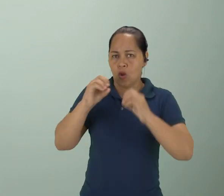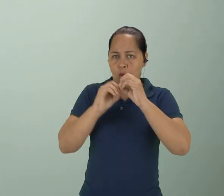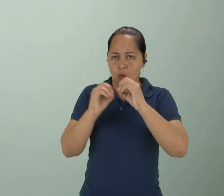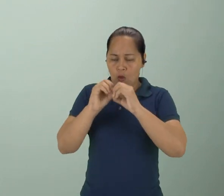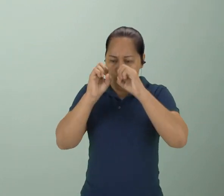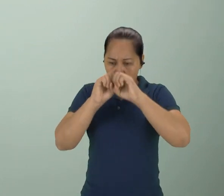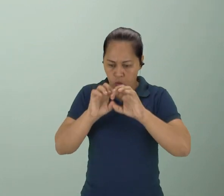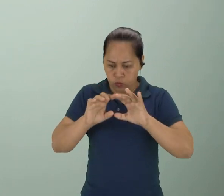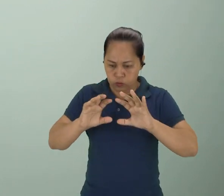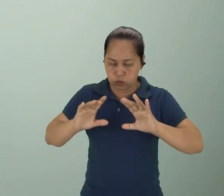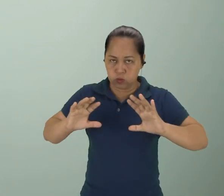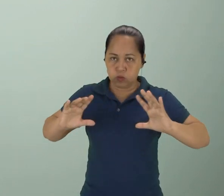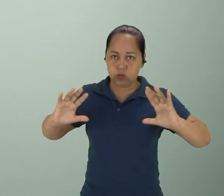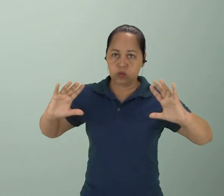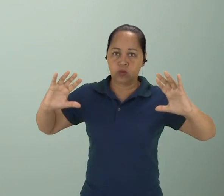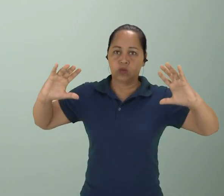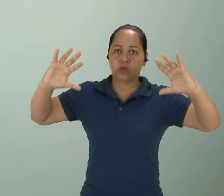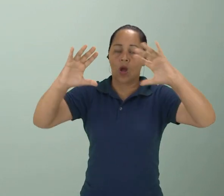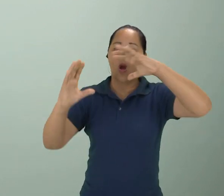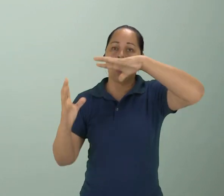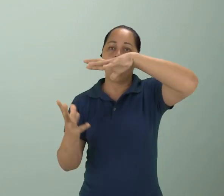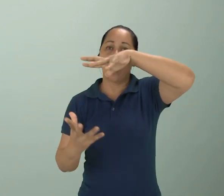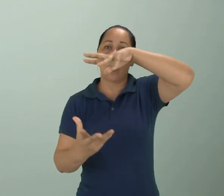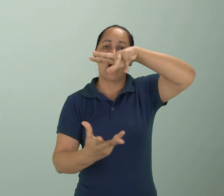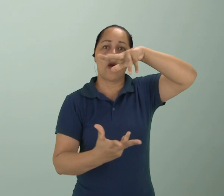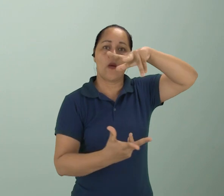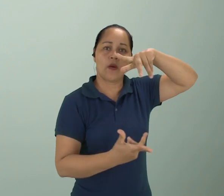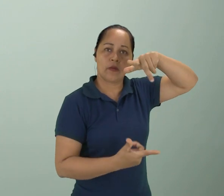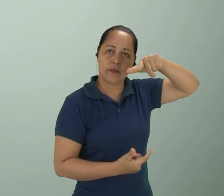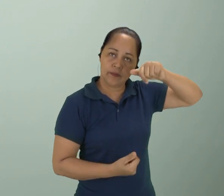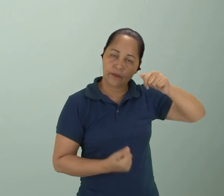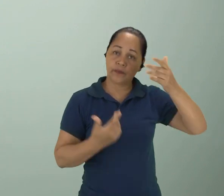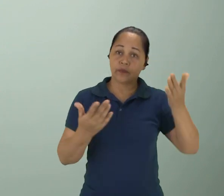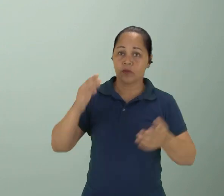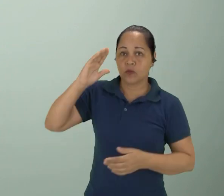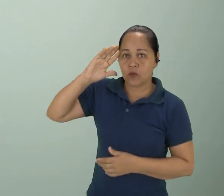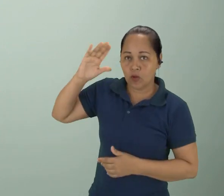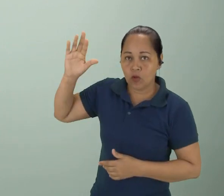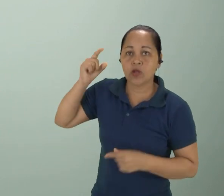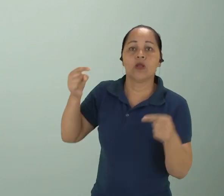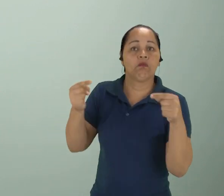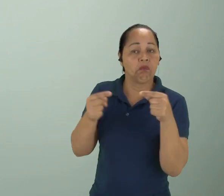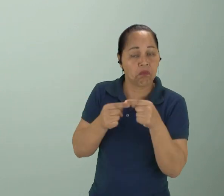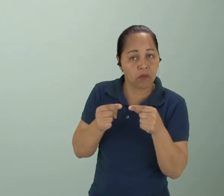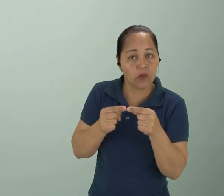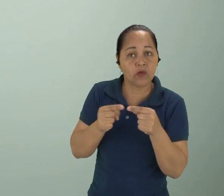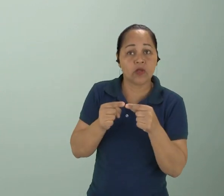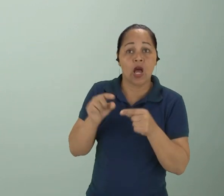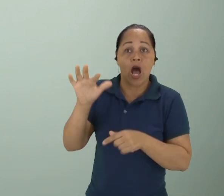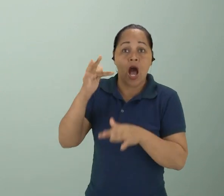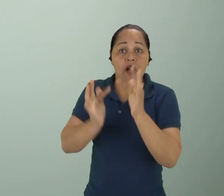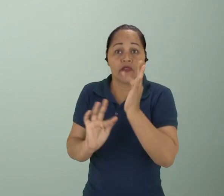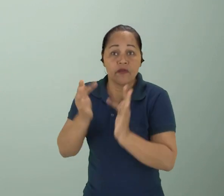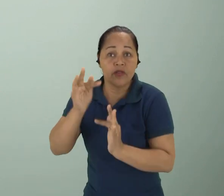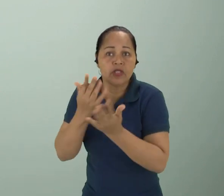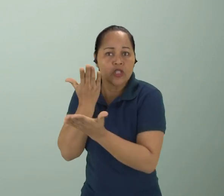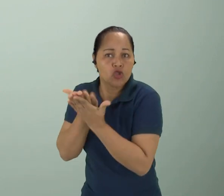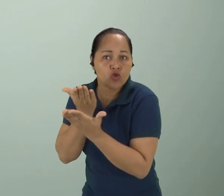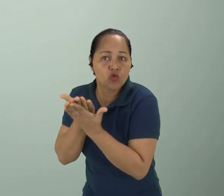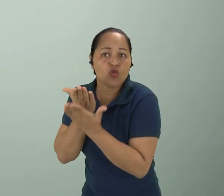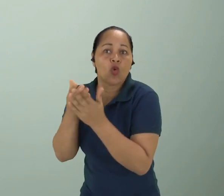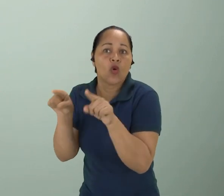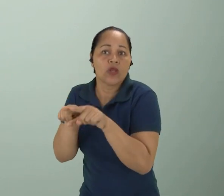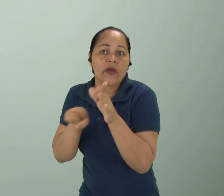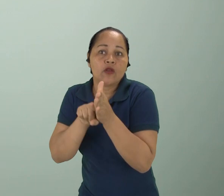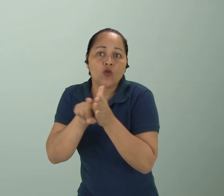edemox estava certo tanto que a teoria dele foi aperfeiçoada pela física moderna e com a física moderna a